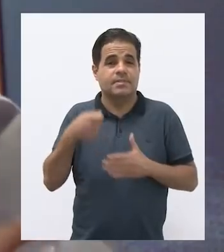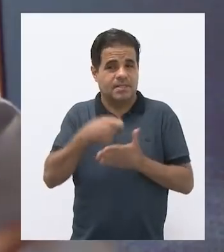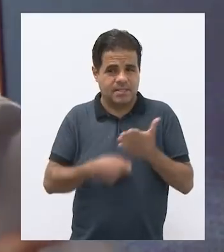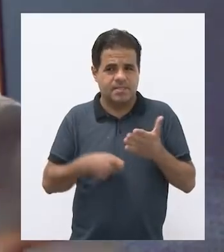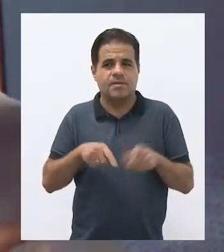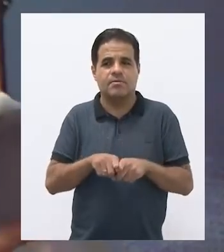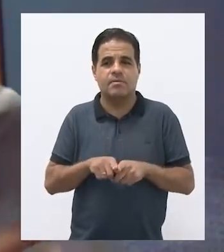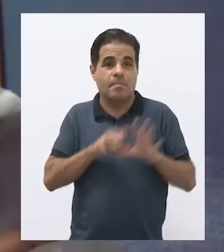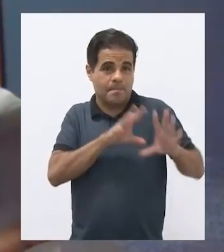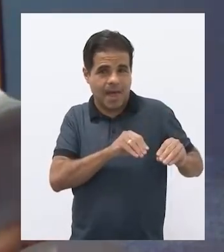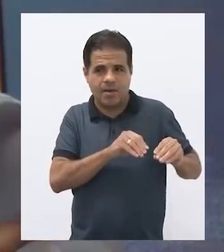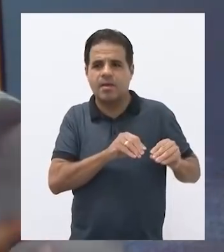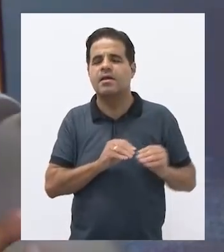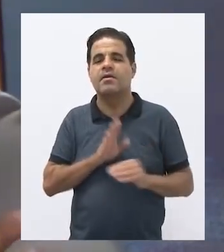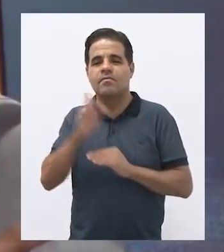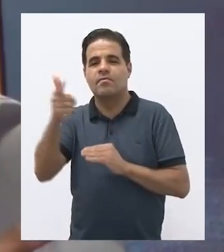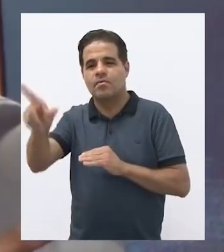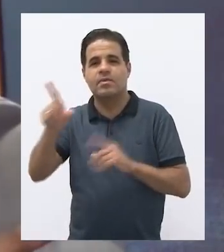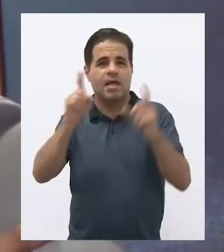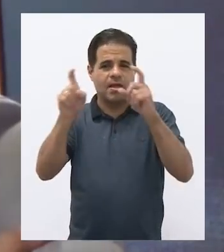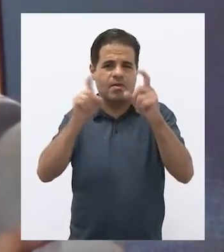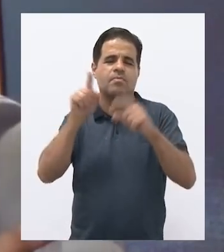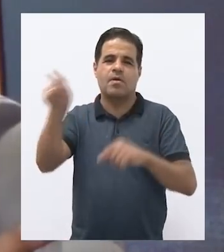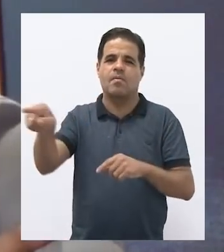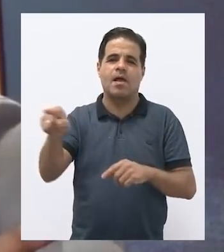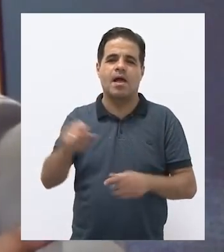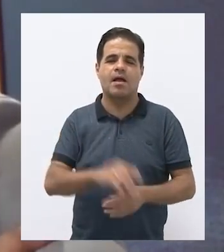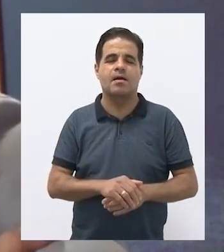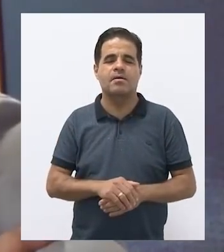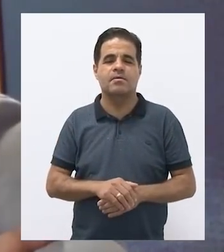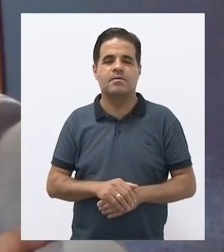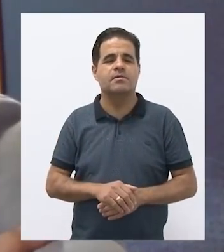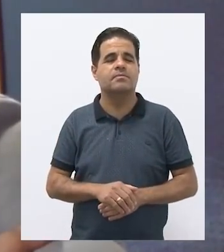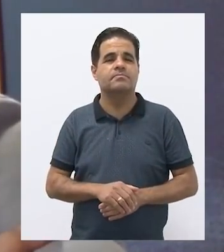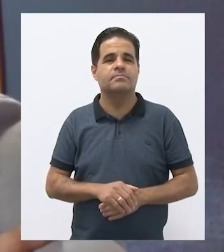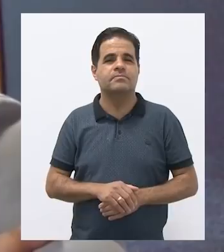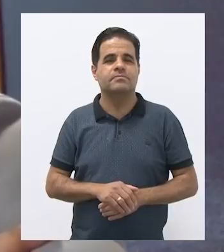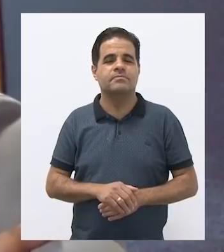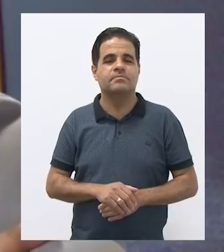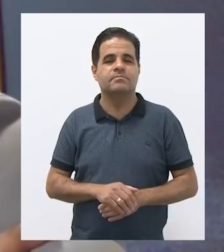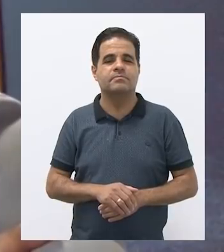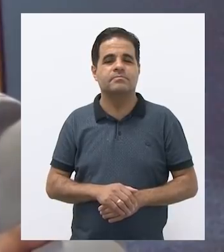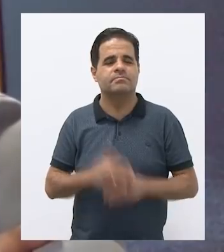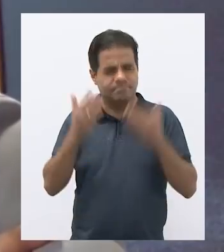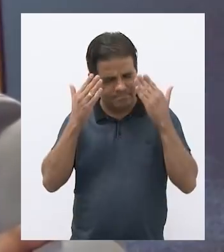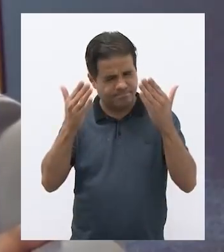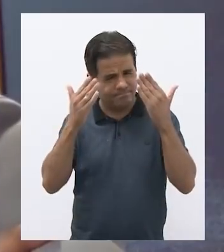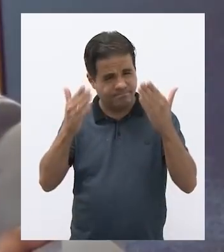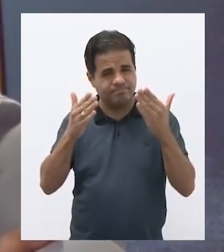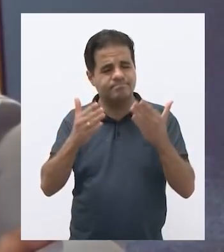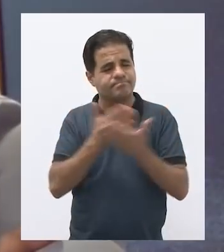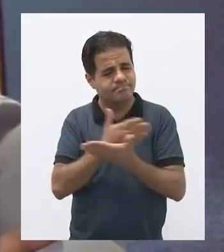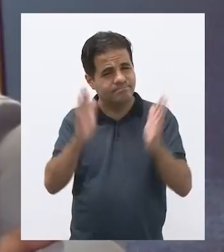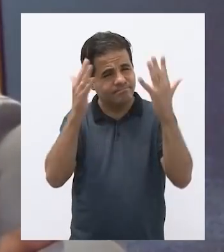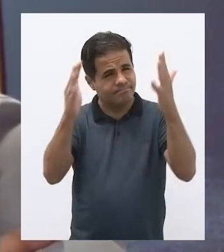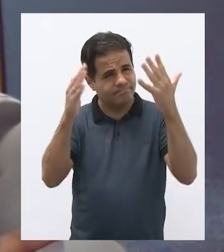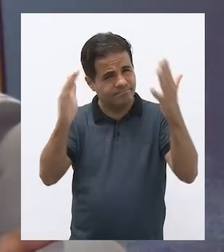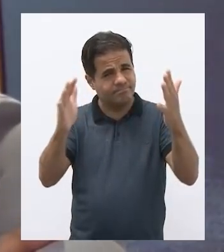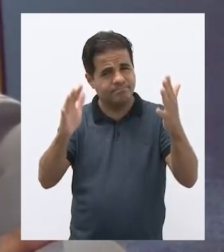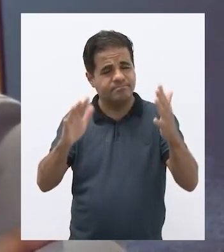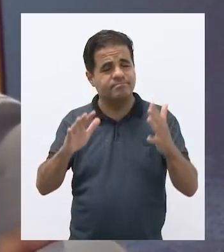também. Desligo aqui e já vou para uma outra reunião. Então, mas eu quero agradecer demais,